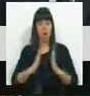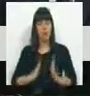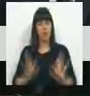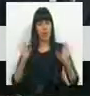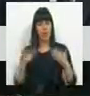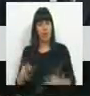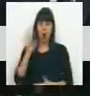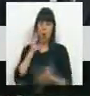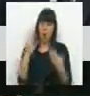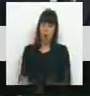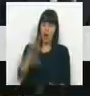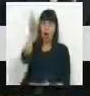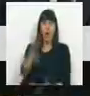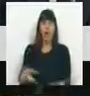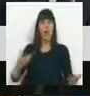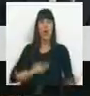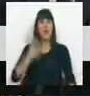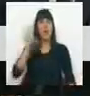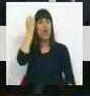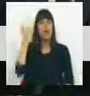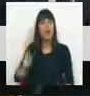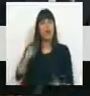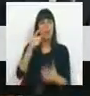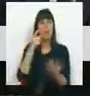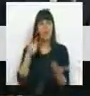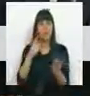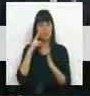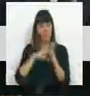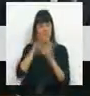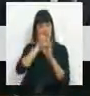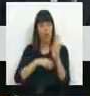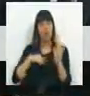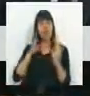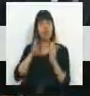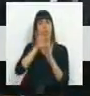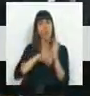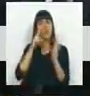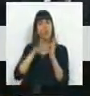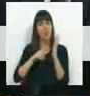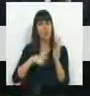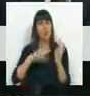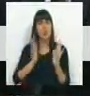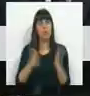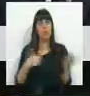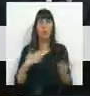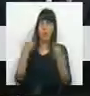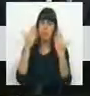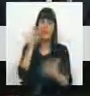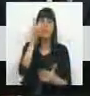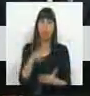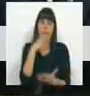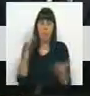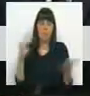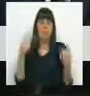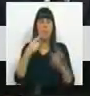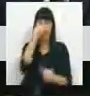agora, depois de ouvir a senhora doutora juíza, de ler o seu currículo que já tinha lido, e quero saudá-la, dizer